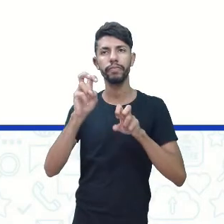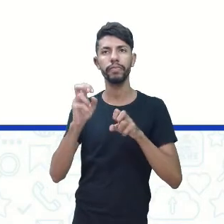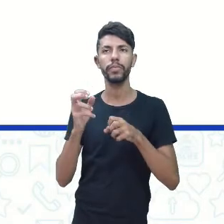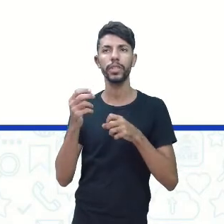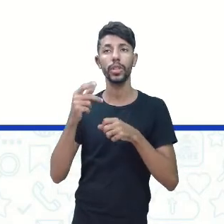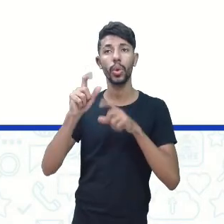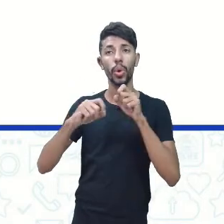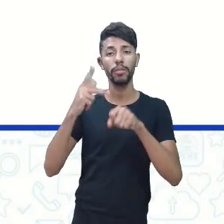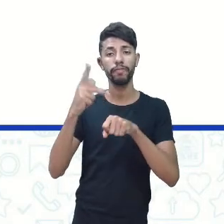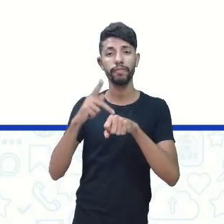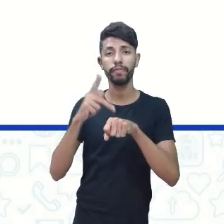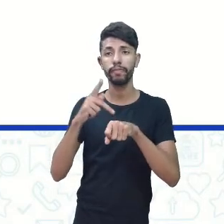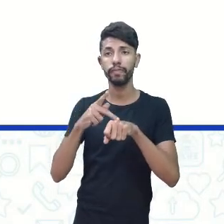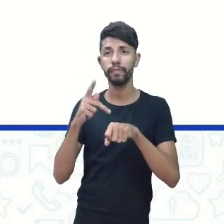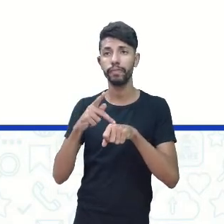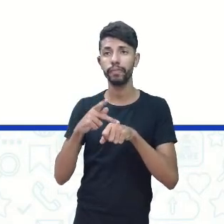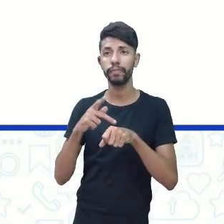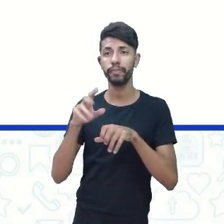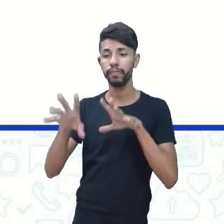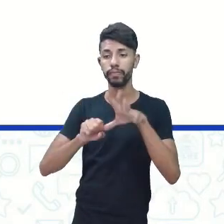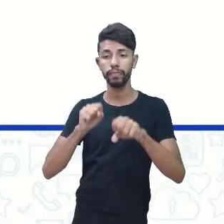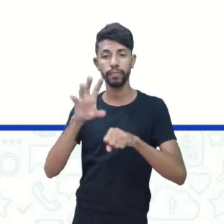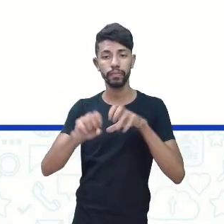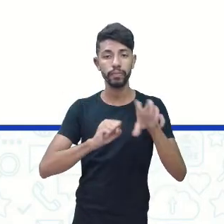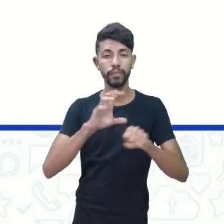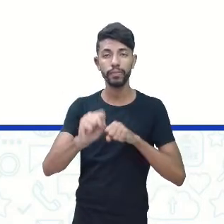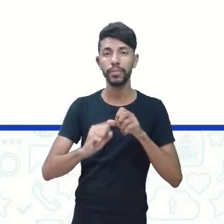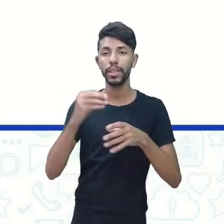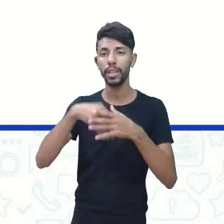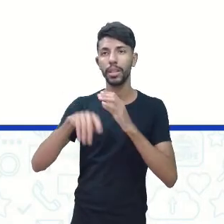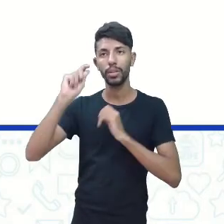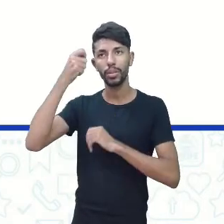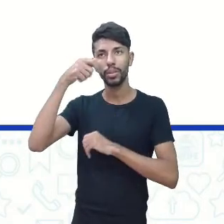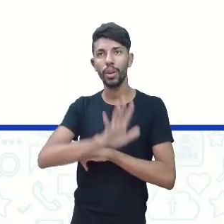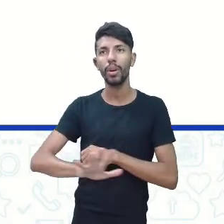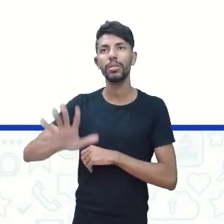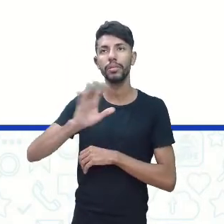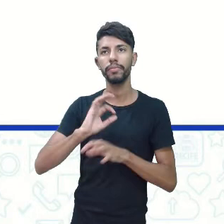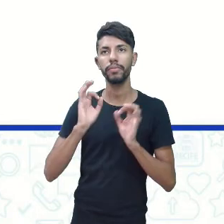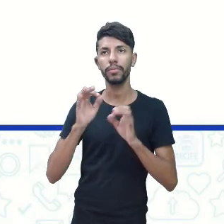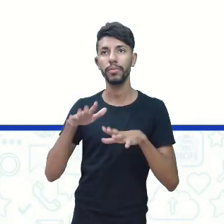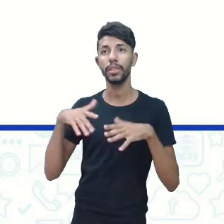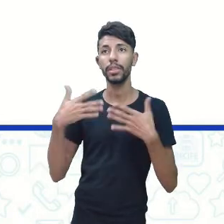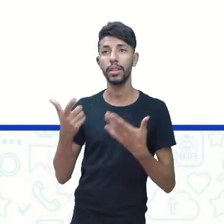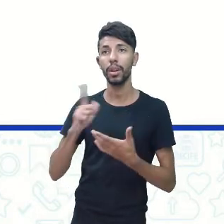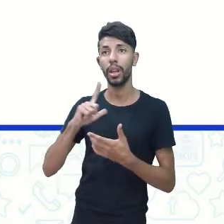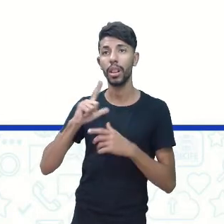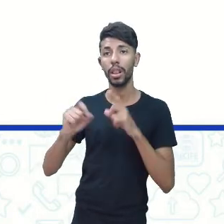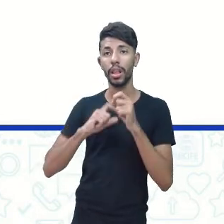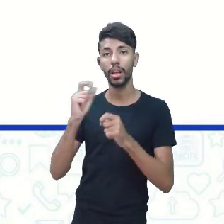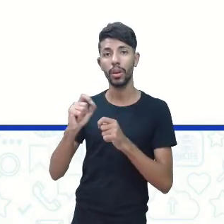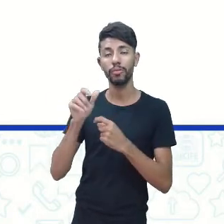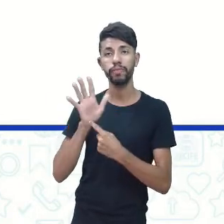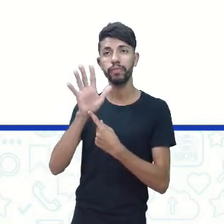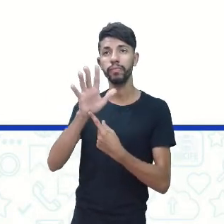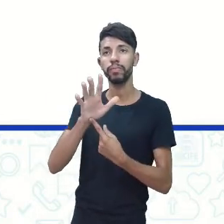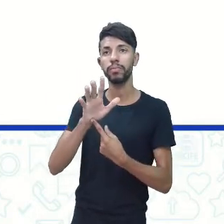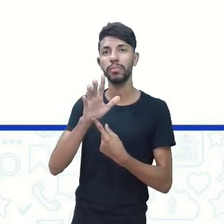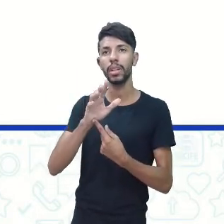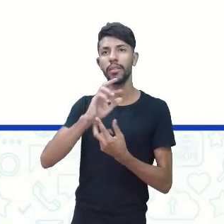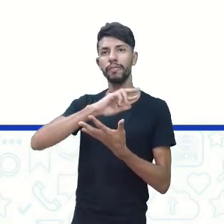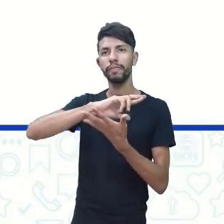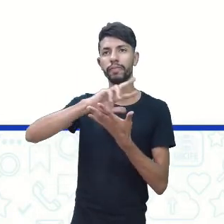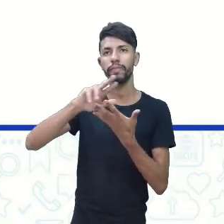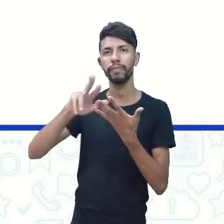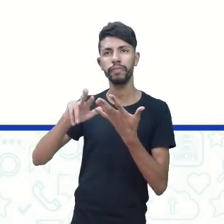dos minérios, da extração de minérios no continente africano. E aqui nós temos o destaque para bauxita, urânio,